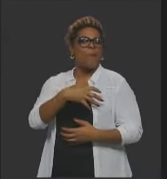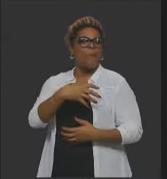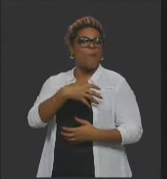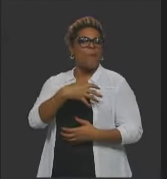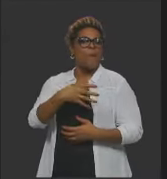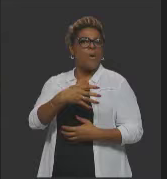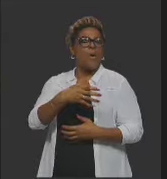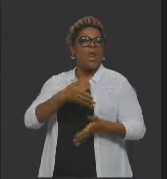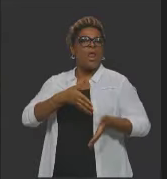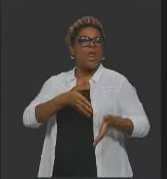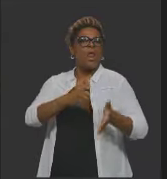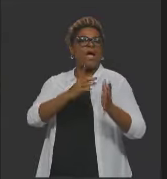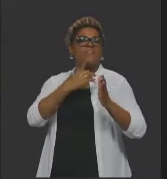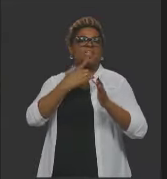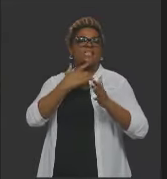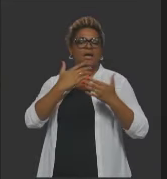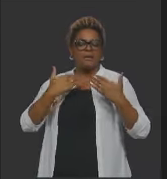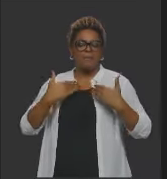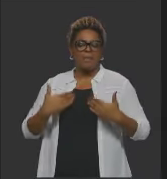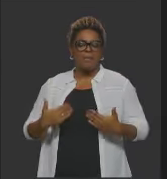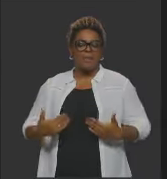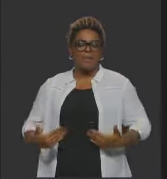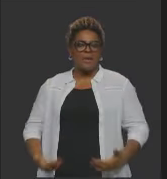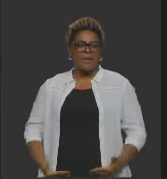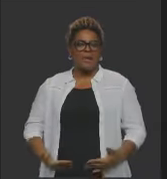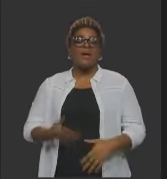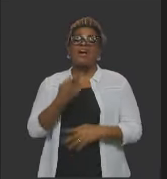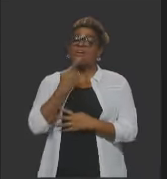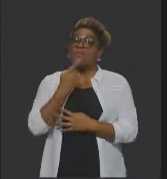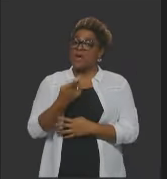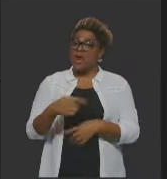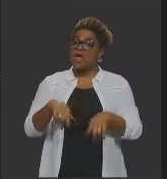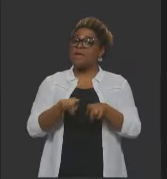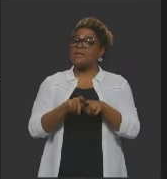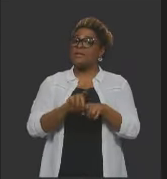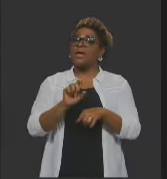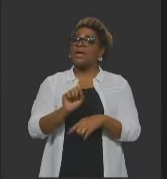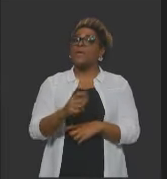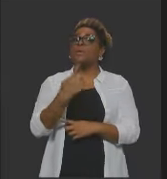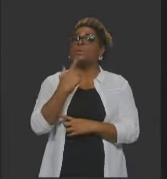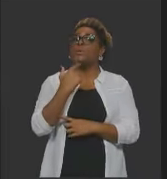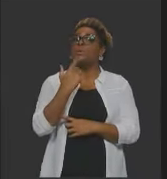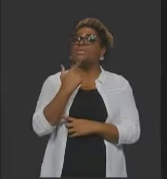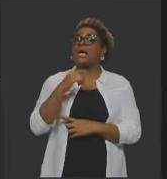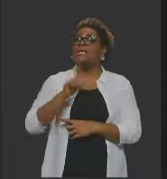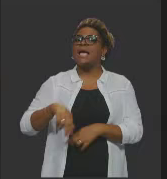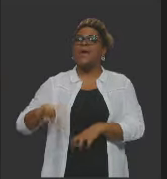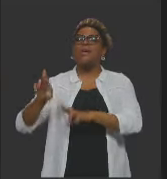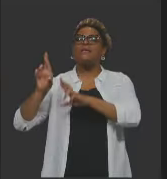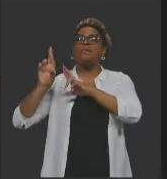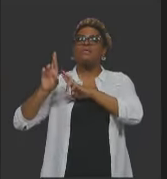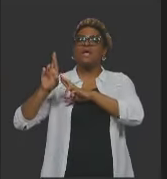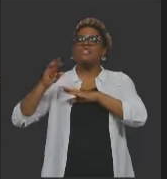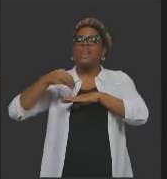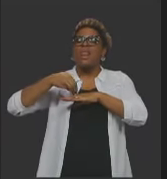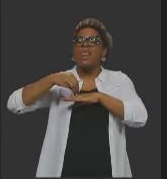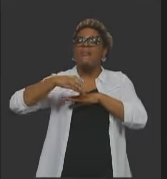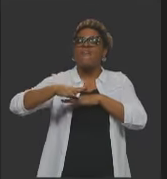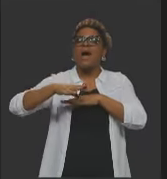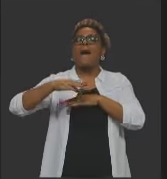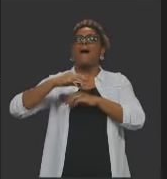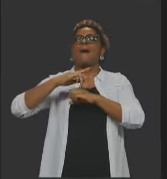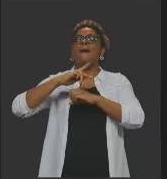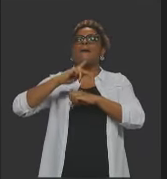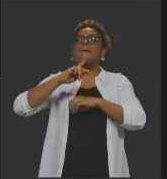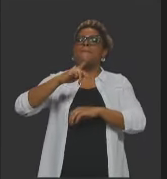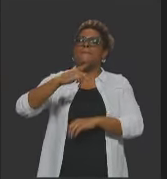as partes do corpo. Falamos aqui que o sangue exerce um papel muito importante no transporte de nutrientes. Quem leva as proteínas,